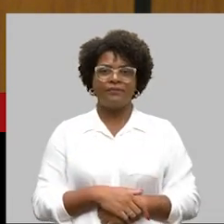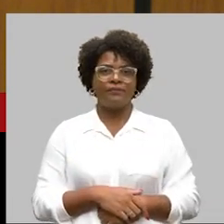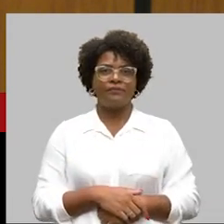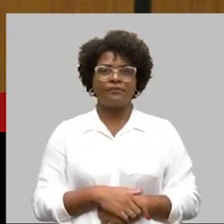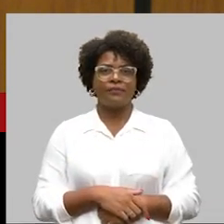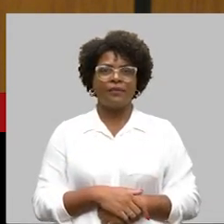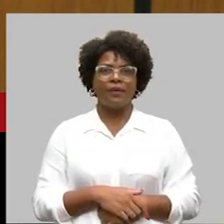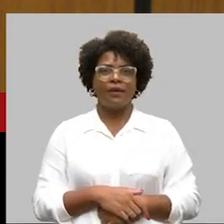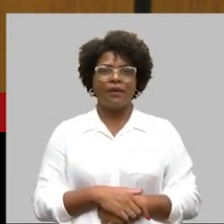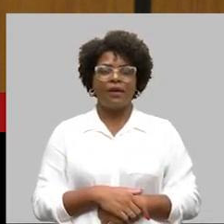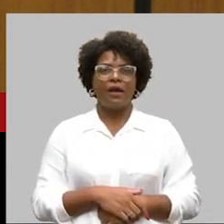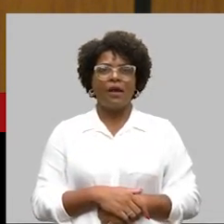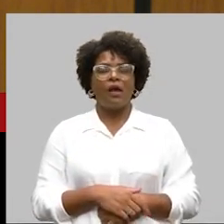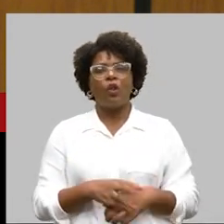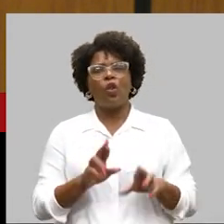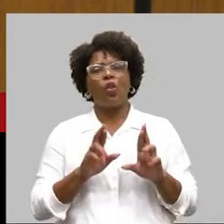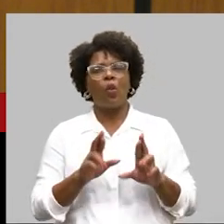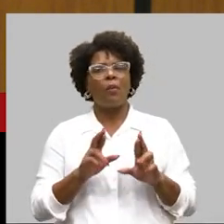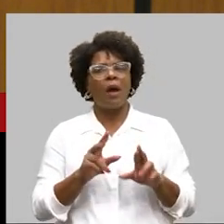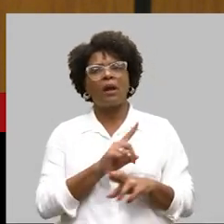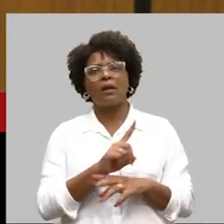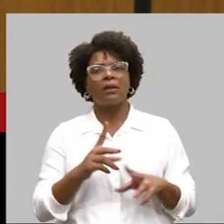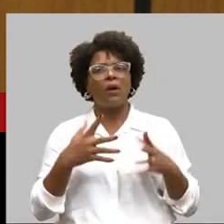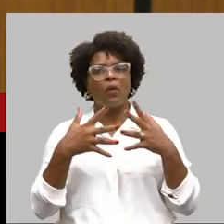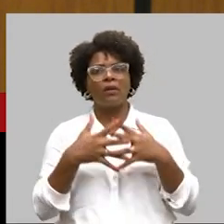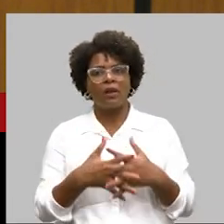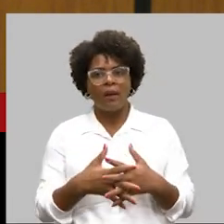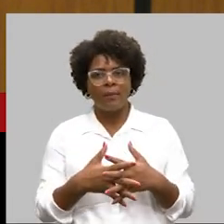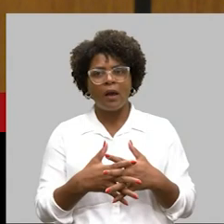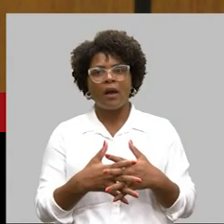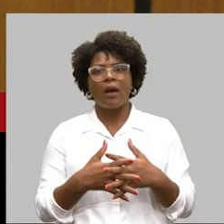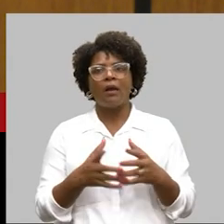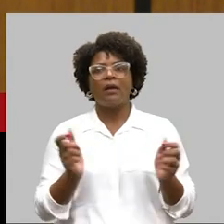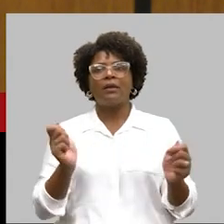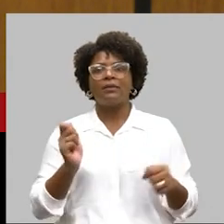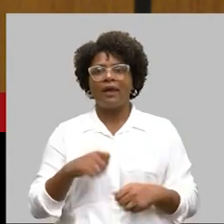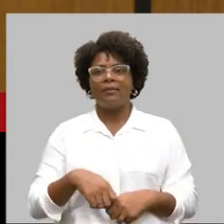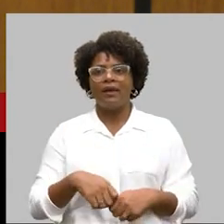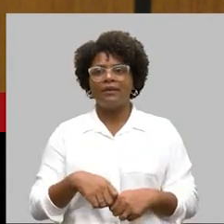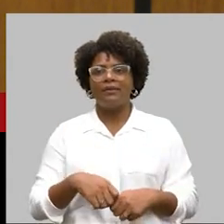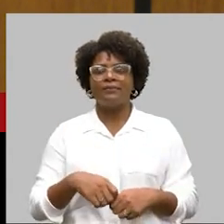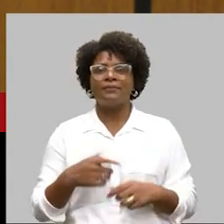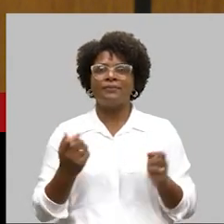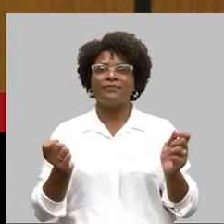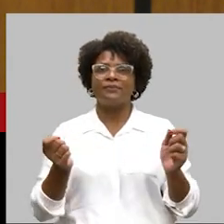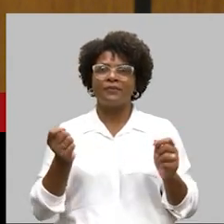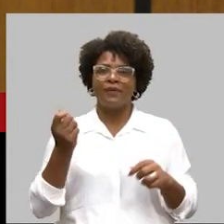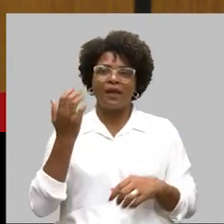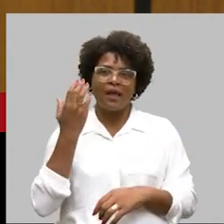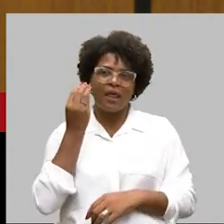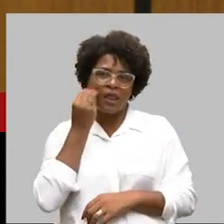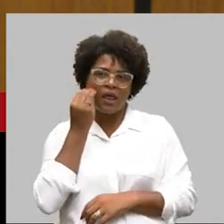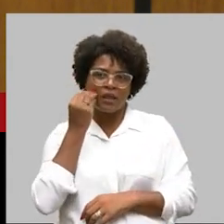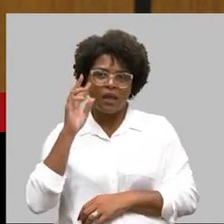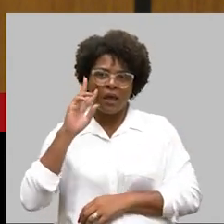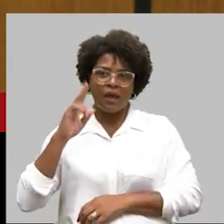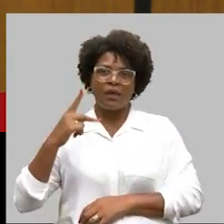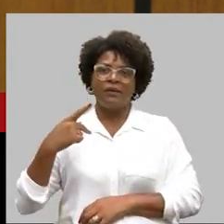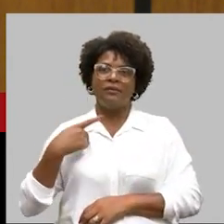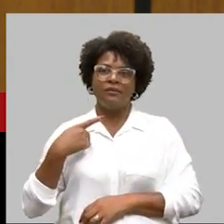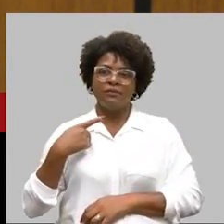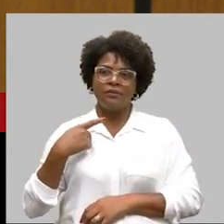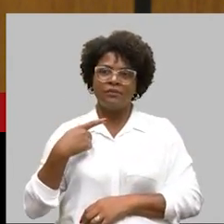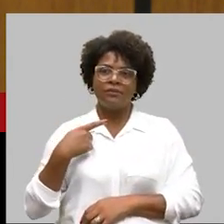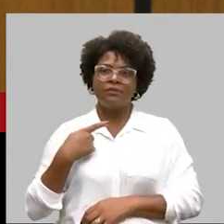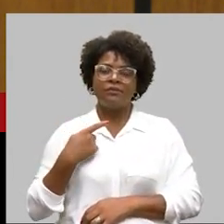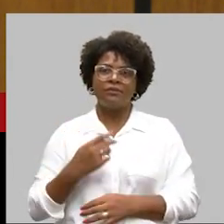também impecilho né que a gente possa tentar dialogar reconhecer diversos pontos que a gente também avançou